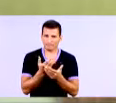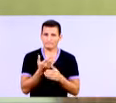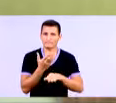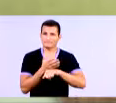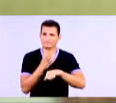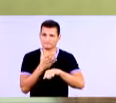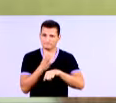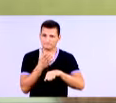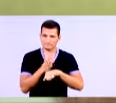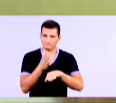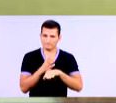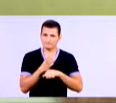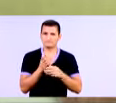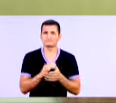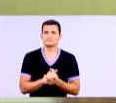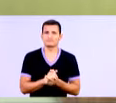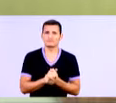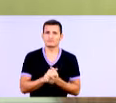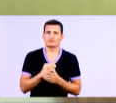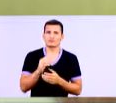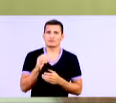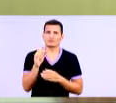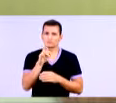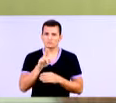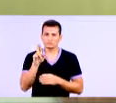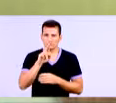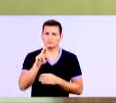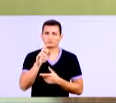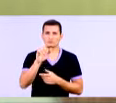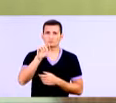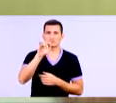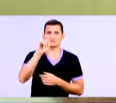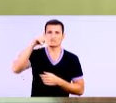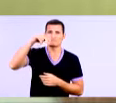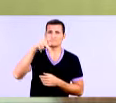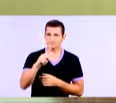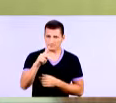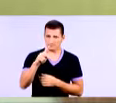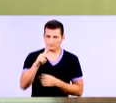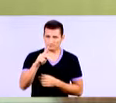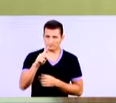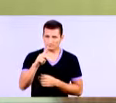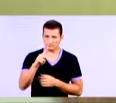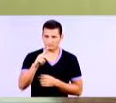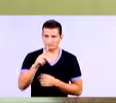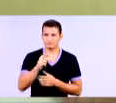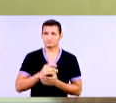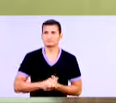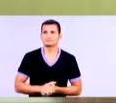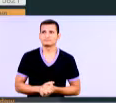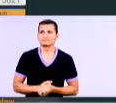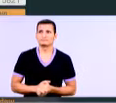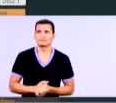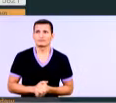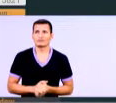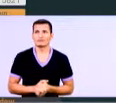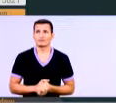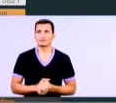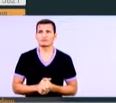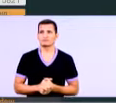software específico, que é o GIMP, que é uma ferramenta para tratamento de imagem. Então vamos para a parte prática então, da aula.